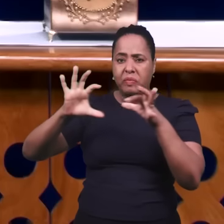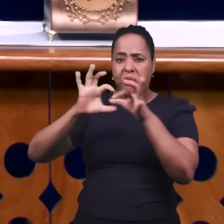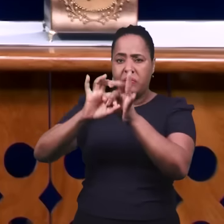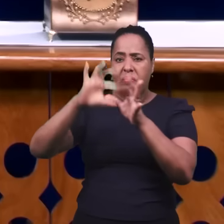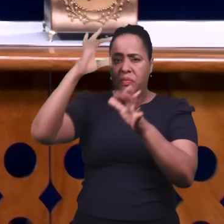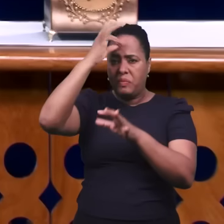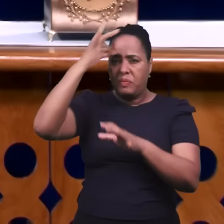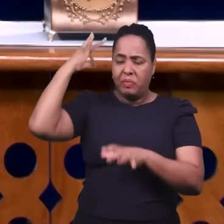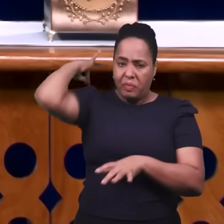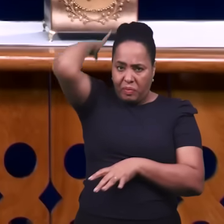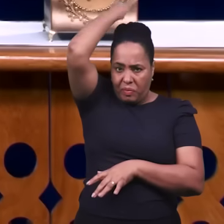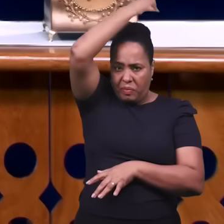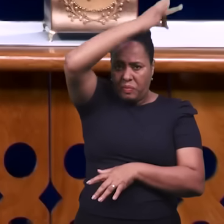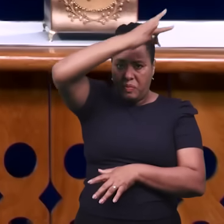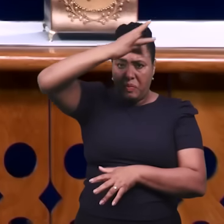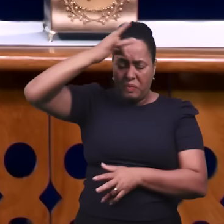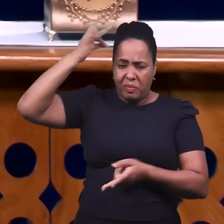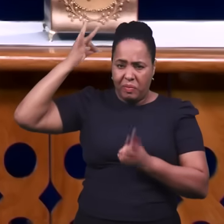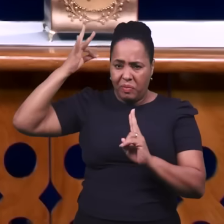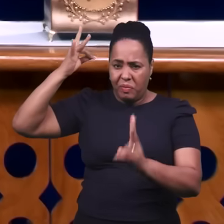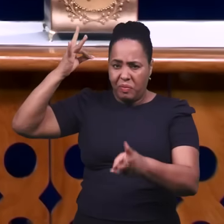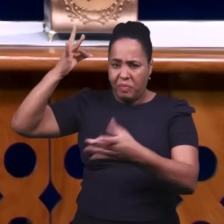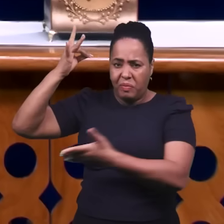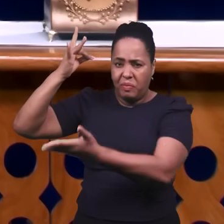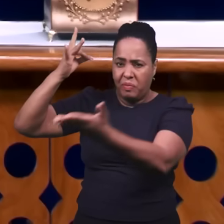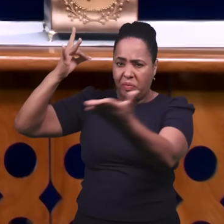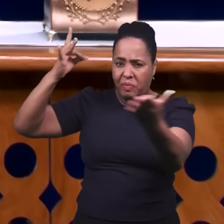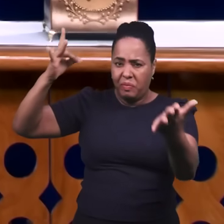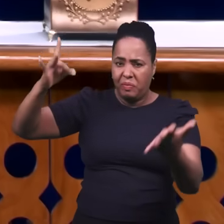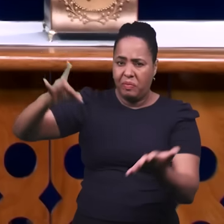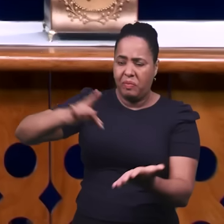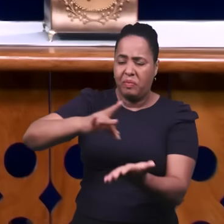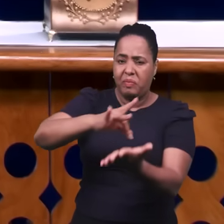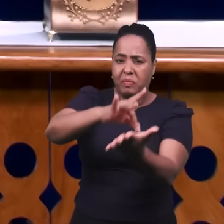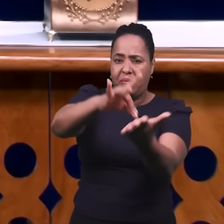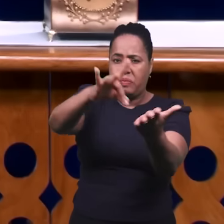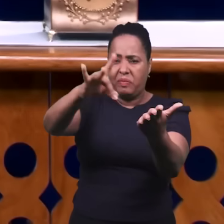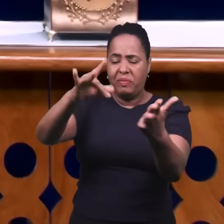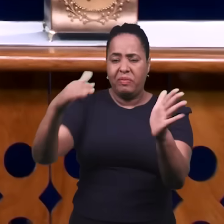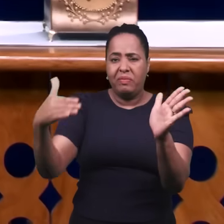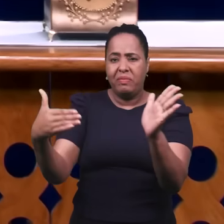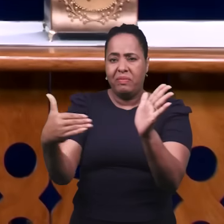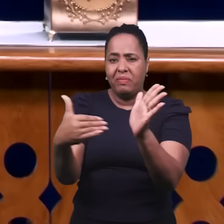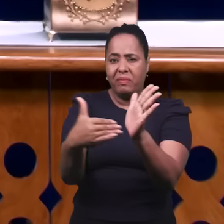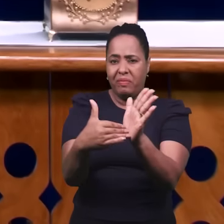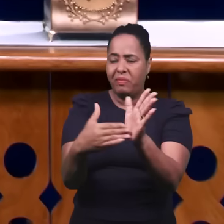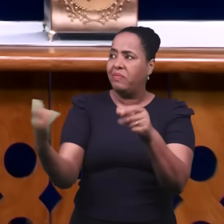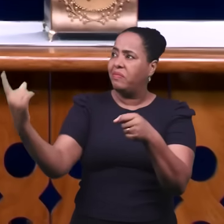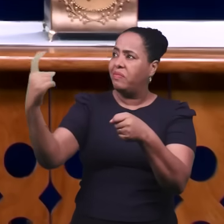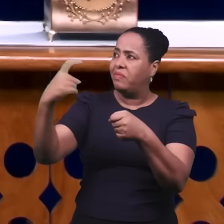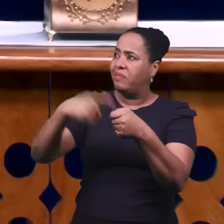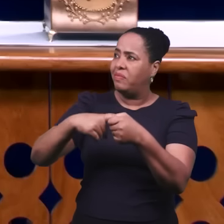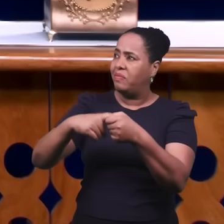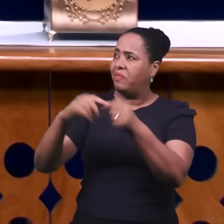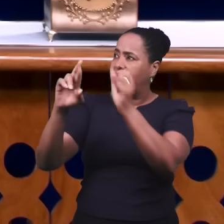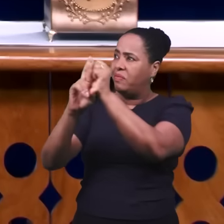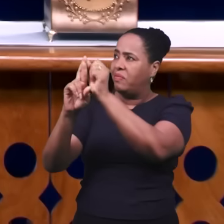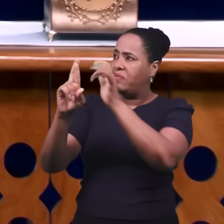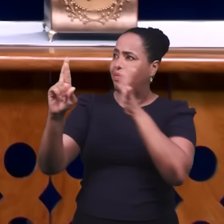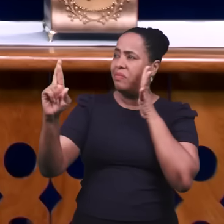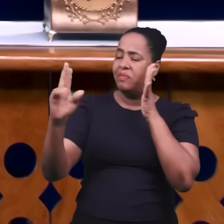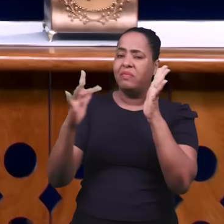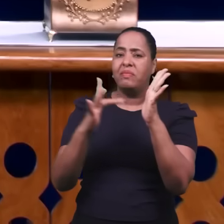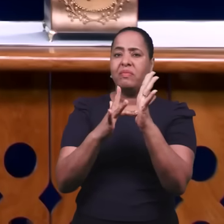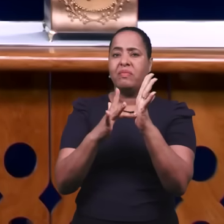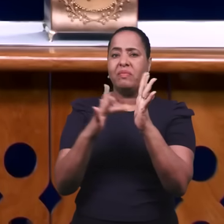Santo, permaneça sobre todos vós hoje e até a vinda gloriosa de